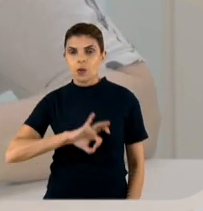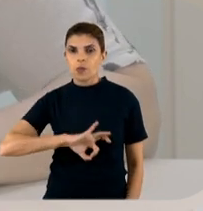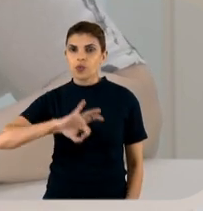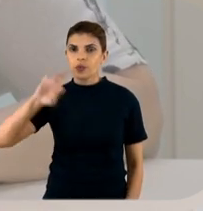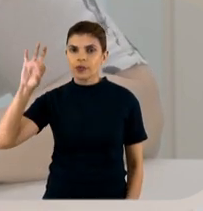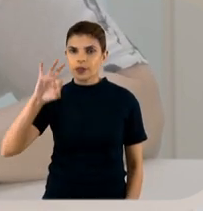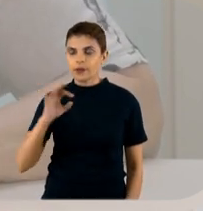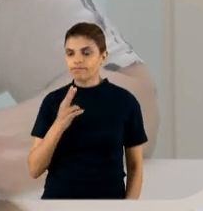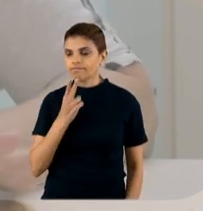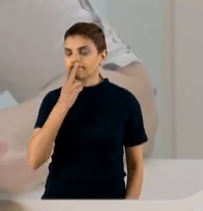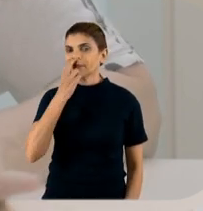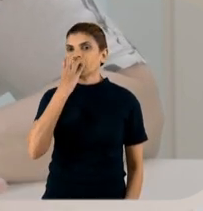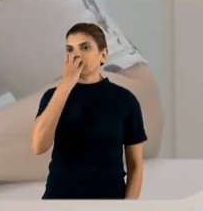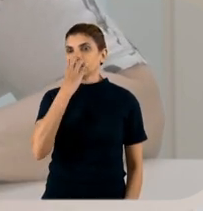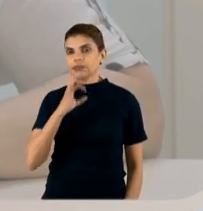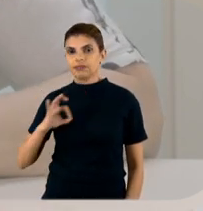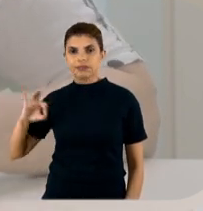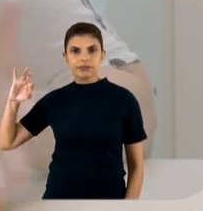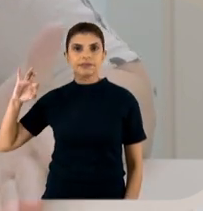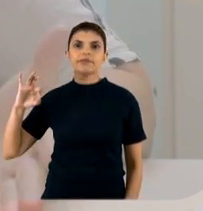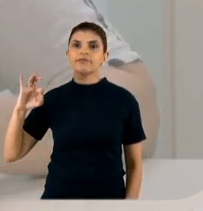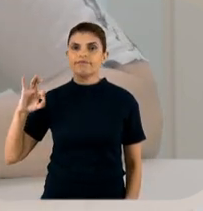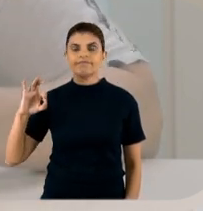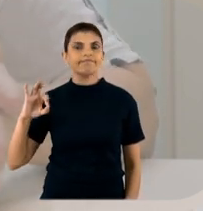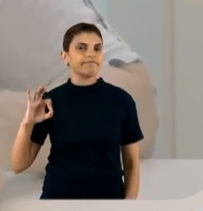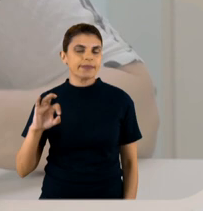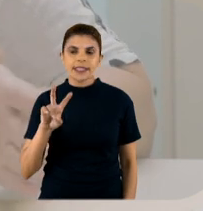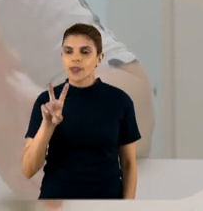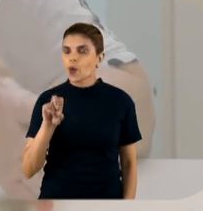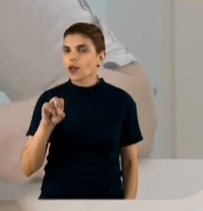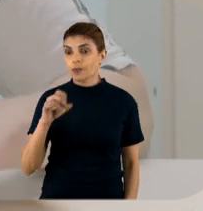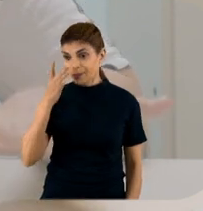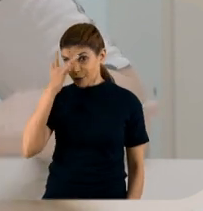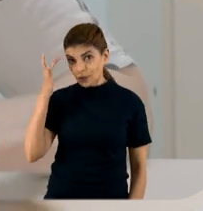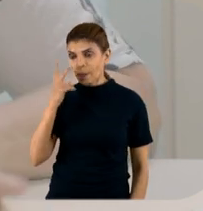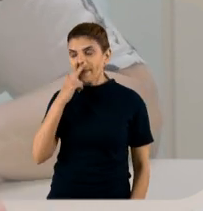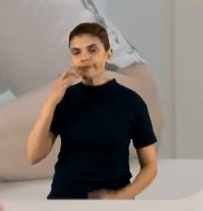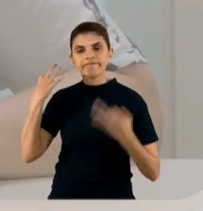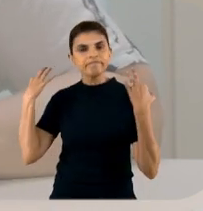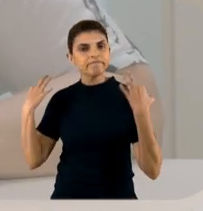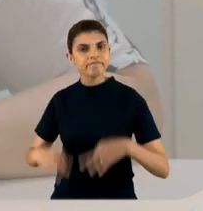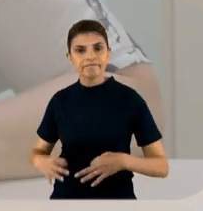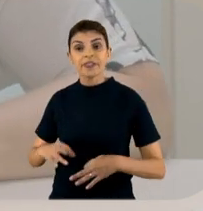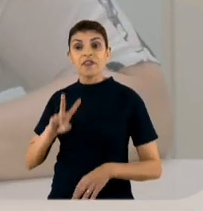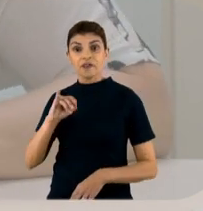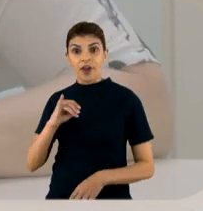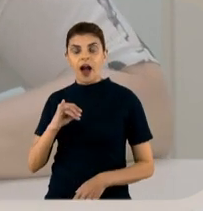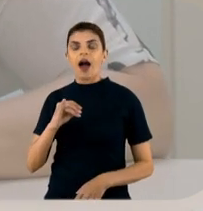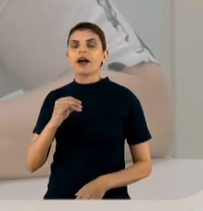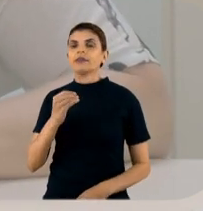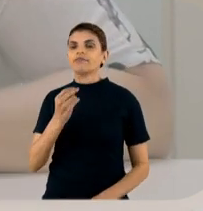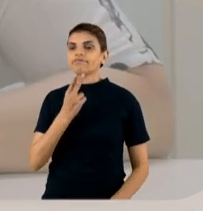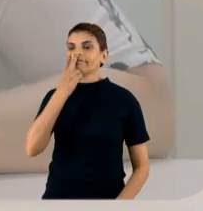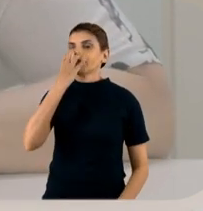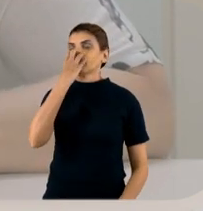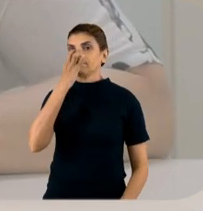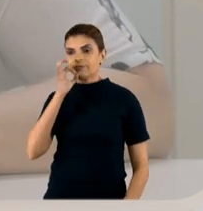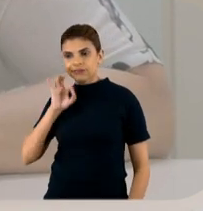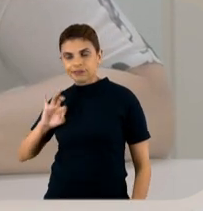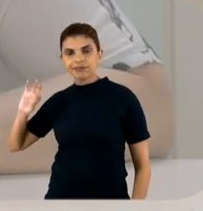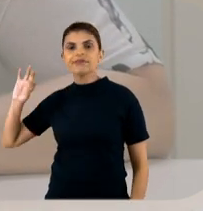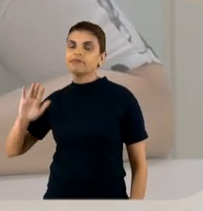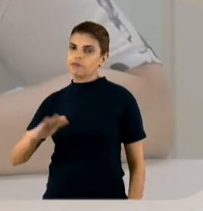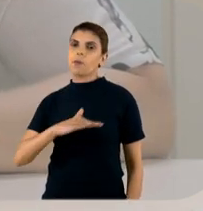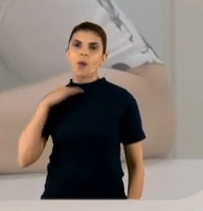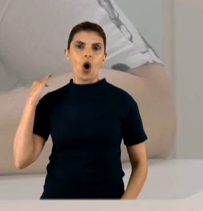50% né em média 50% Cara ou Coroa né então você foi entubado Parece Uma Sentença de Morte mas